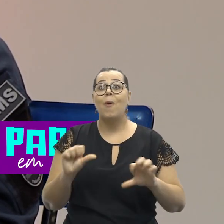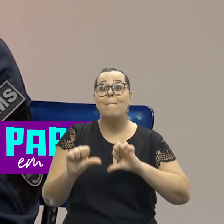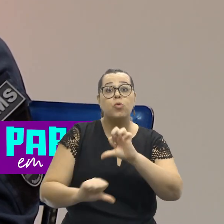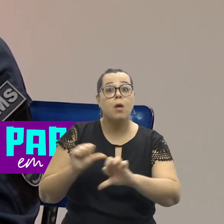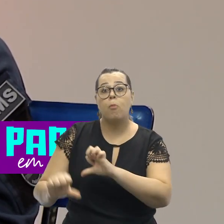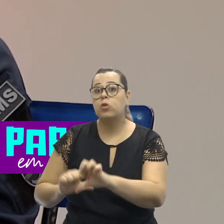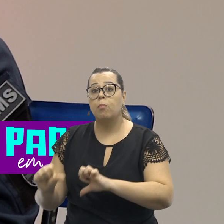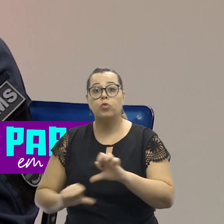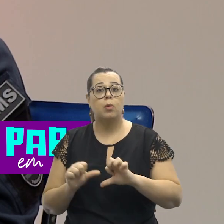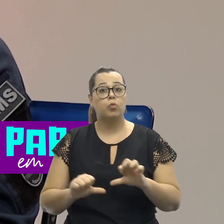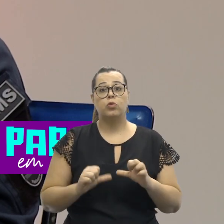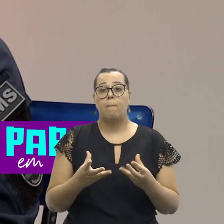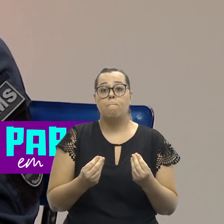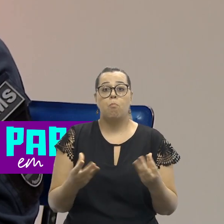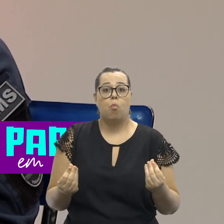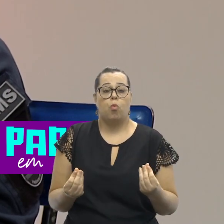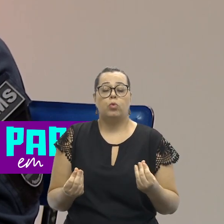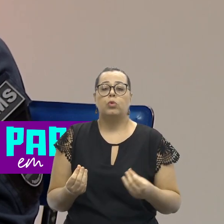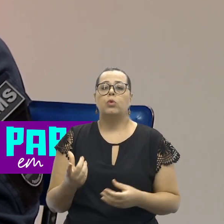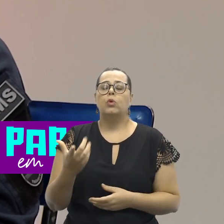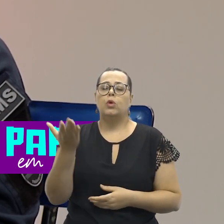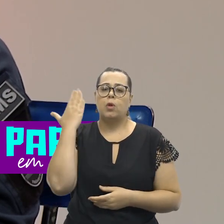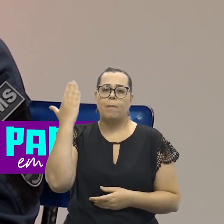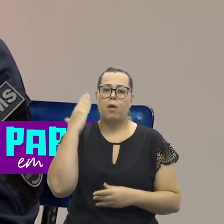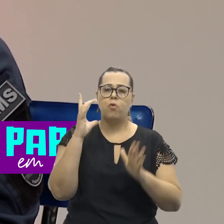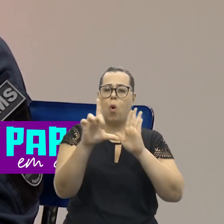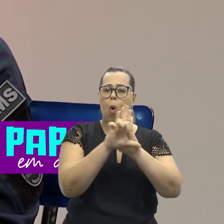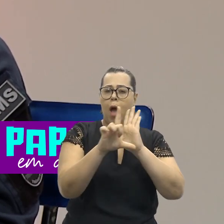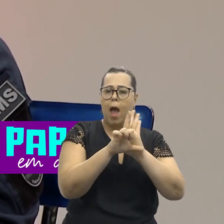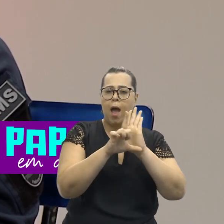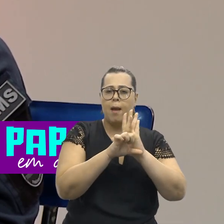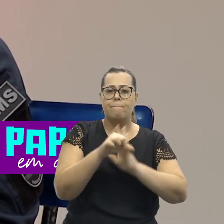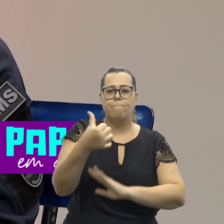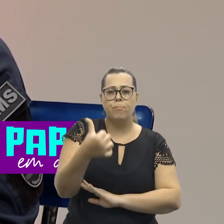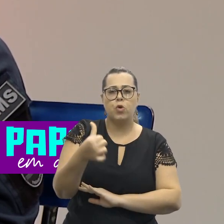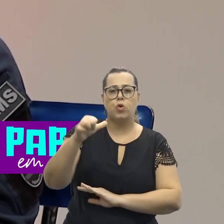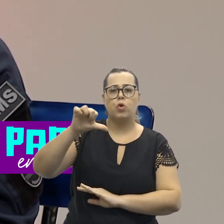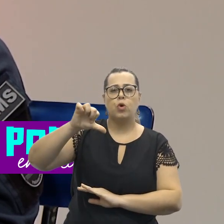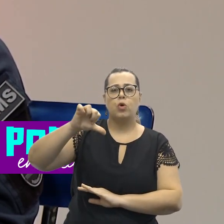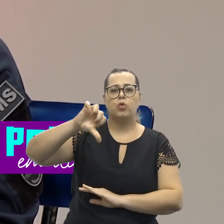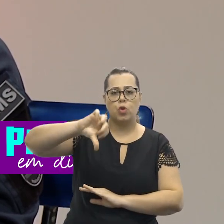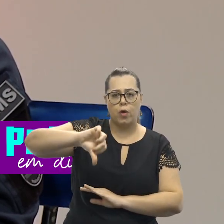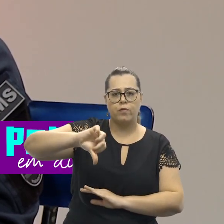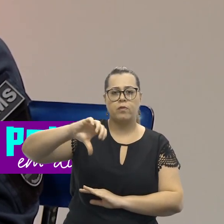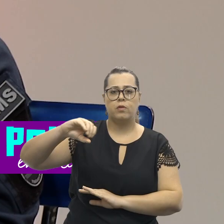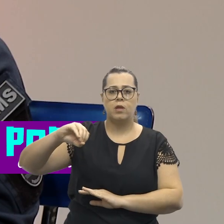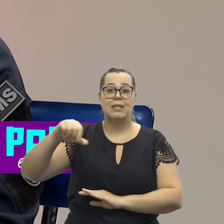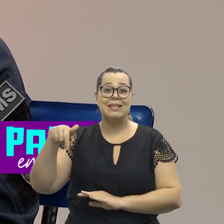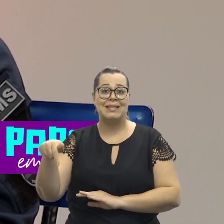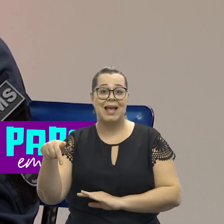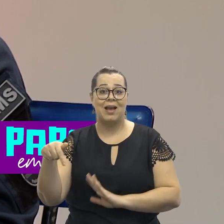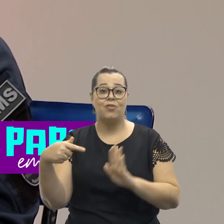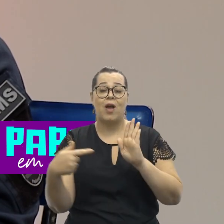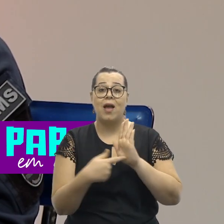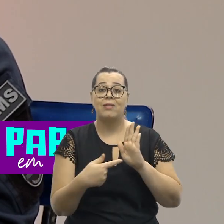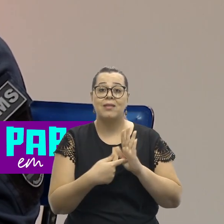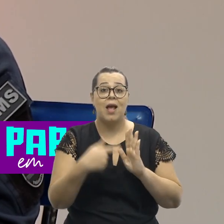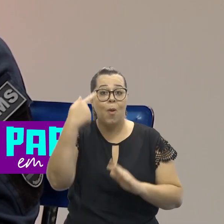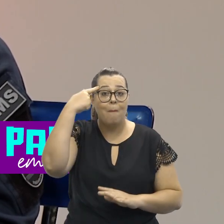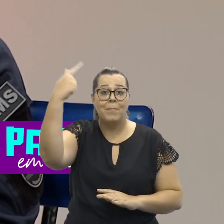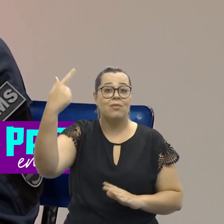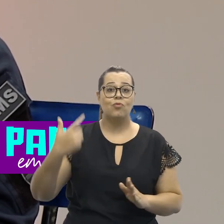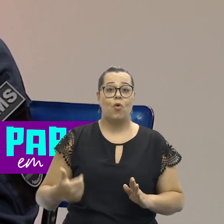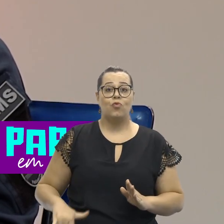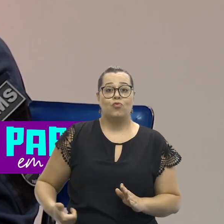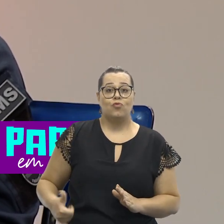em 1997, quando criou o Código de Trânsito Brasileiro, ele pensou no aparelho de telefone celular sendo